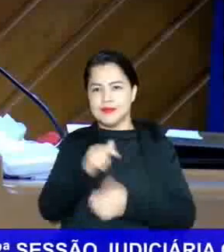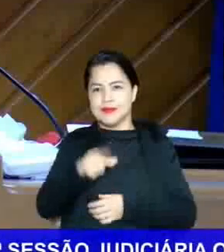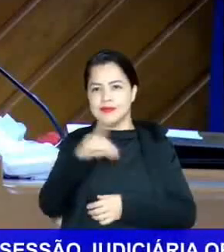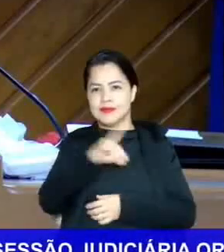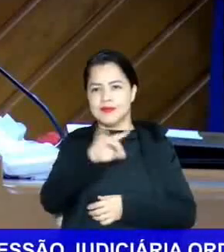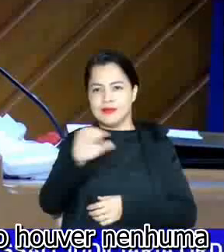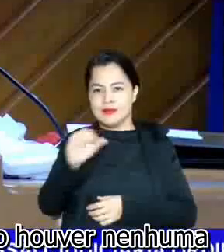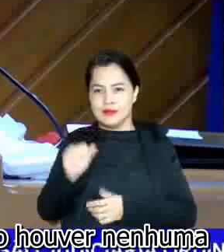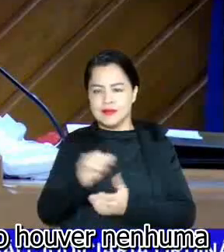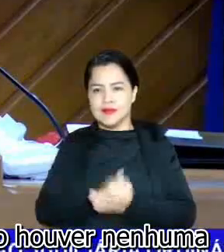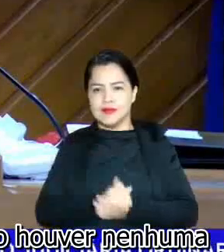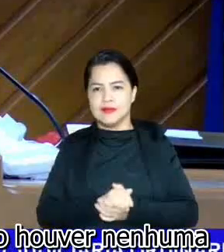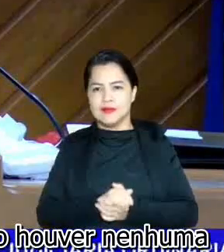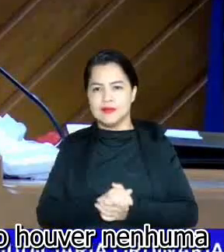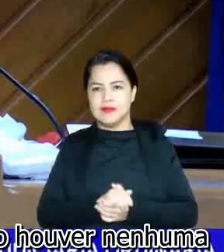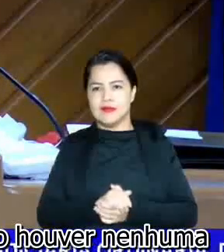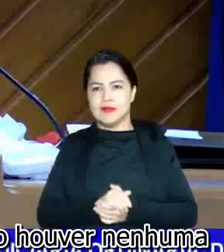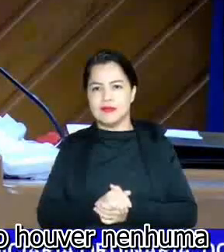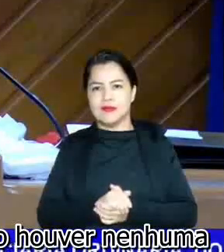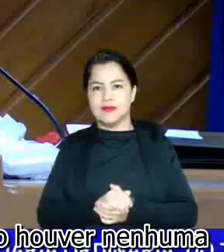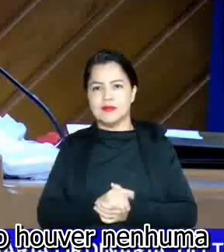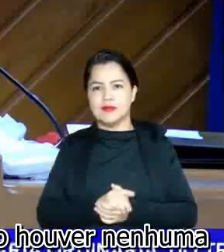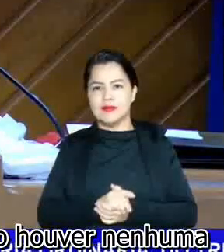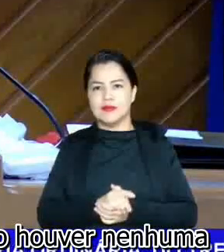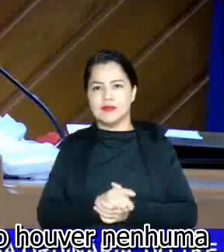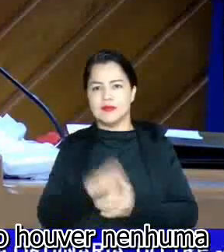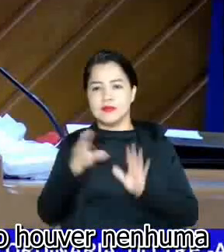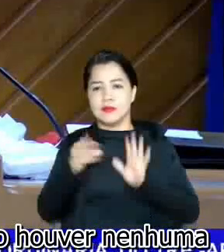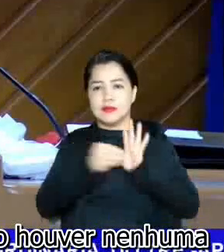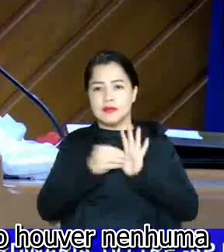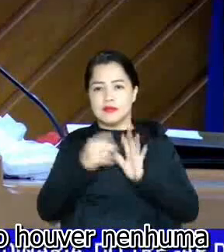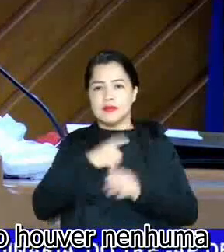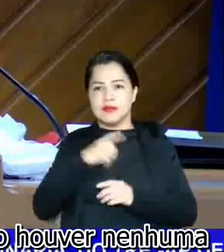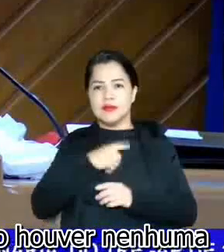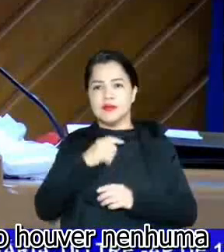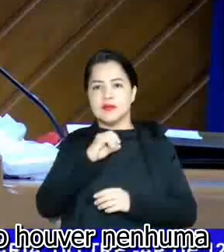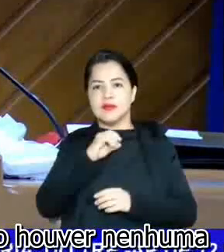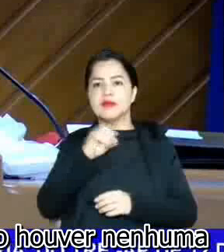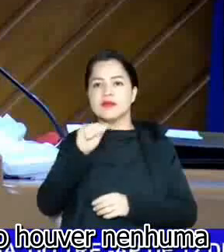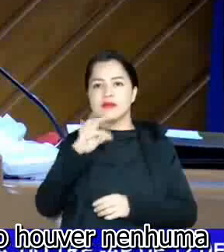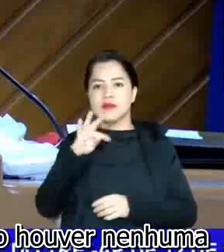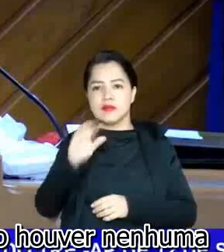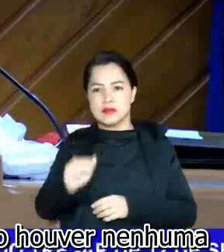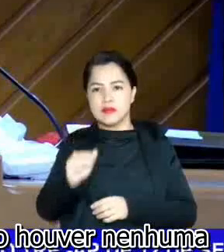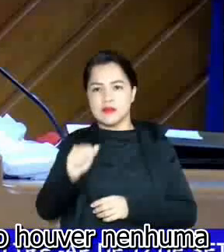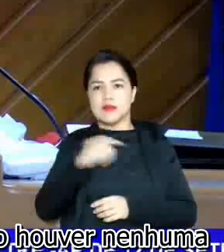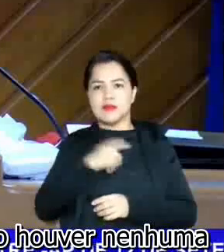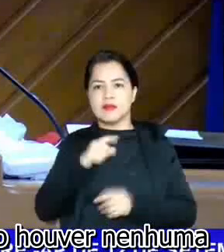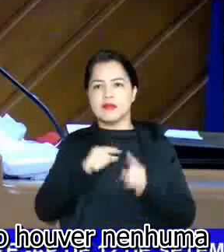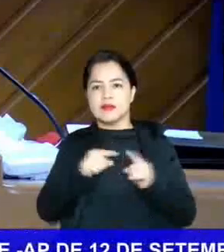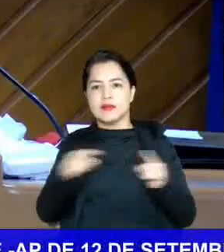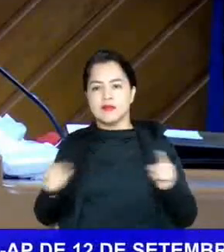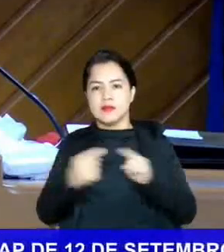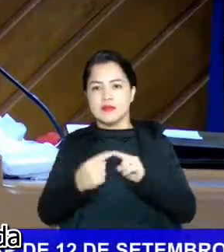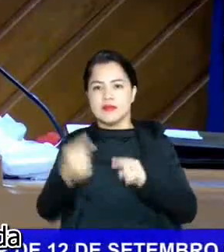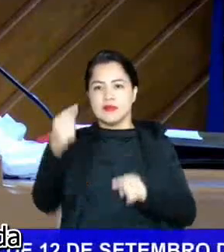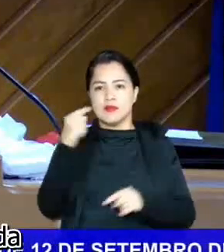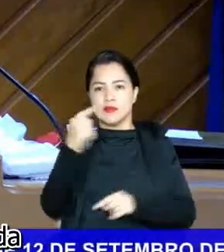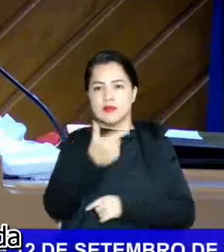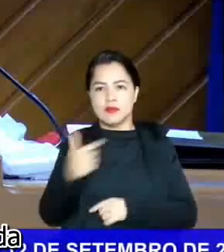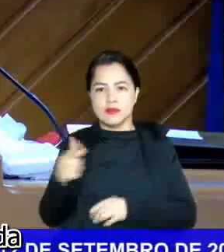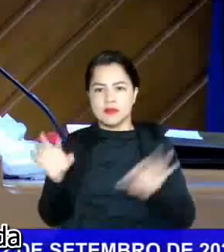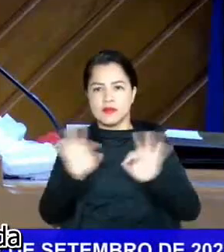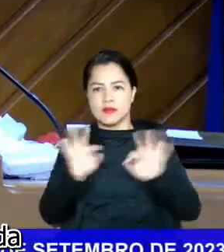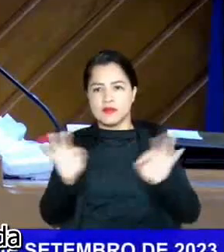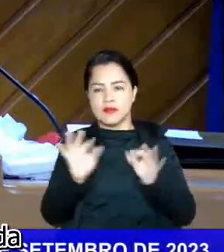data e submeto aos ilustres pares a ata da sessão anterior. Se não houver nenhum